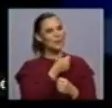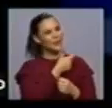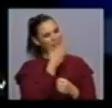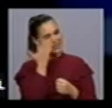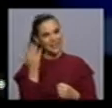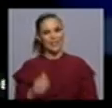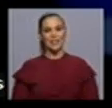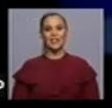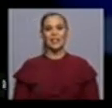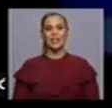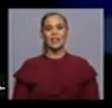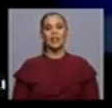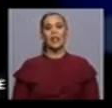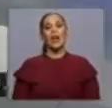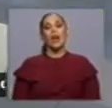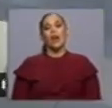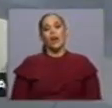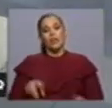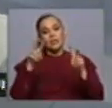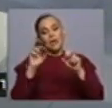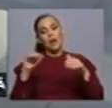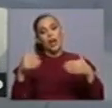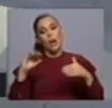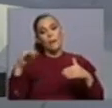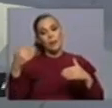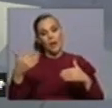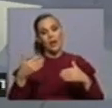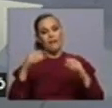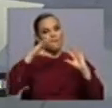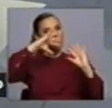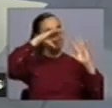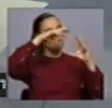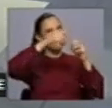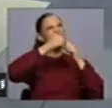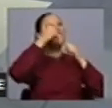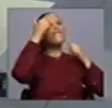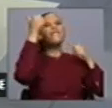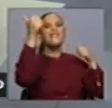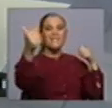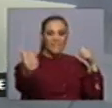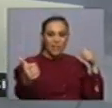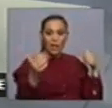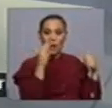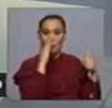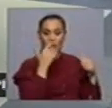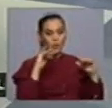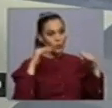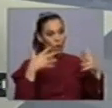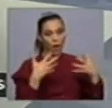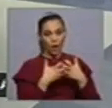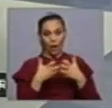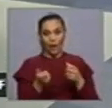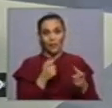primeira história desta semana leva-nos para uma galáxia explosiva muito distante. Quase parecia uma entrada à Star Wars e, de